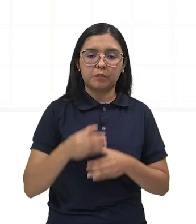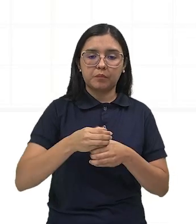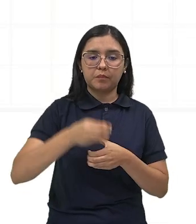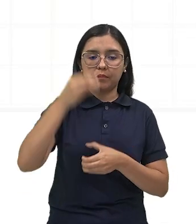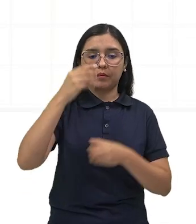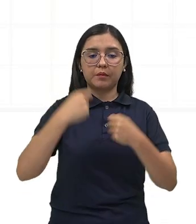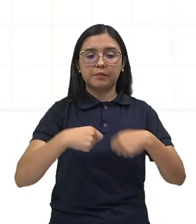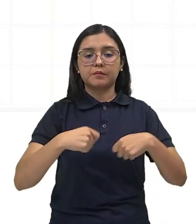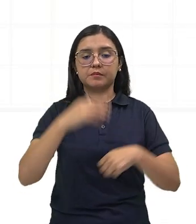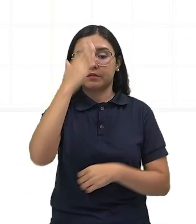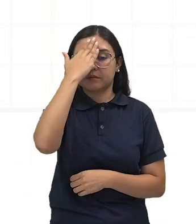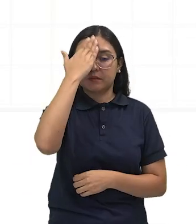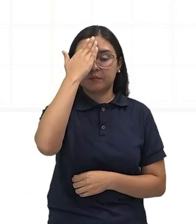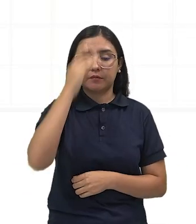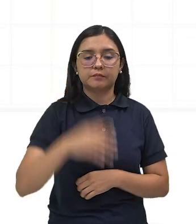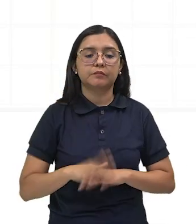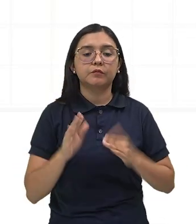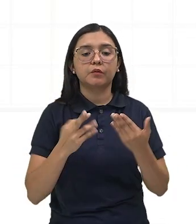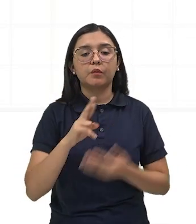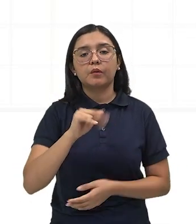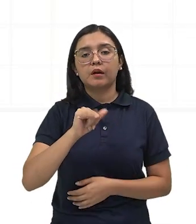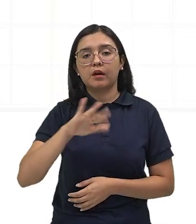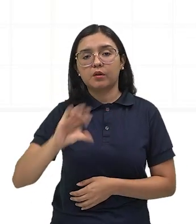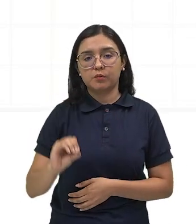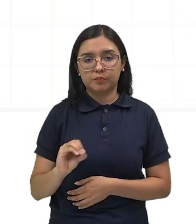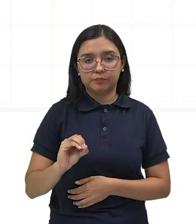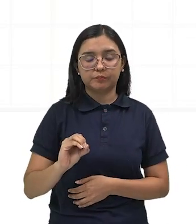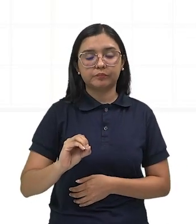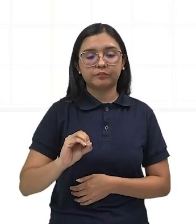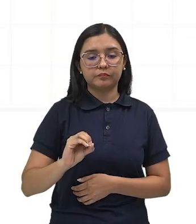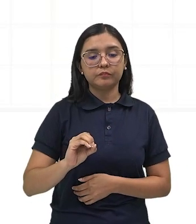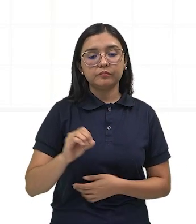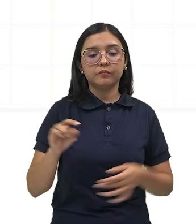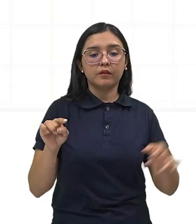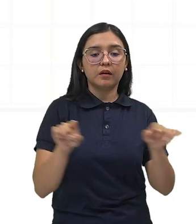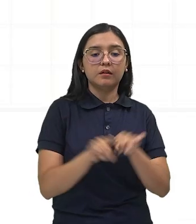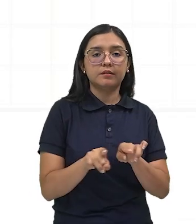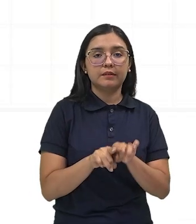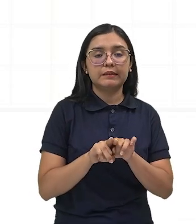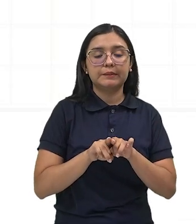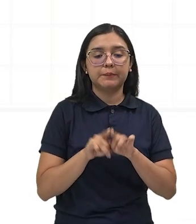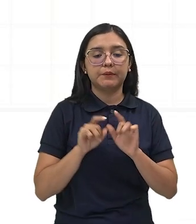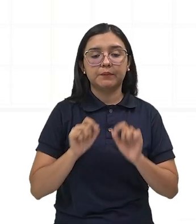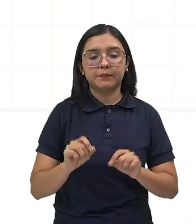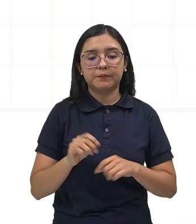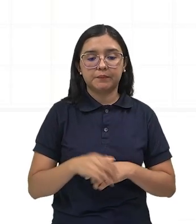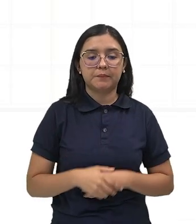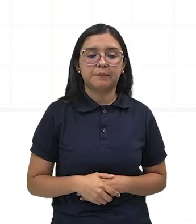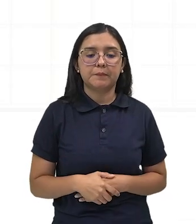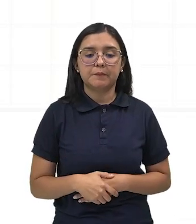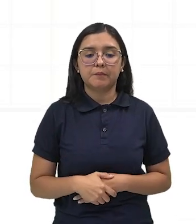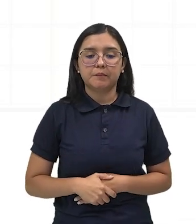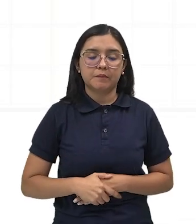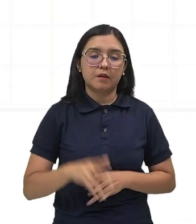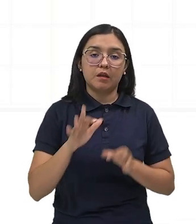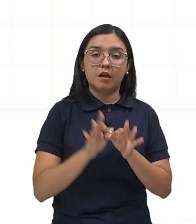nós temos que conhecer o raio e nós temos que conhecer a